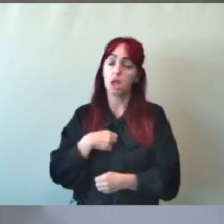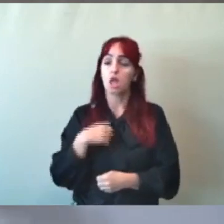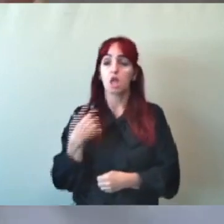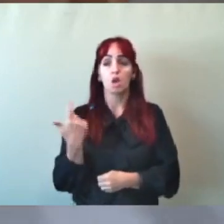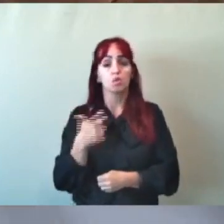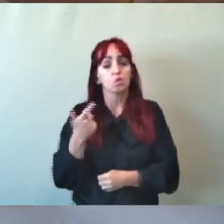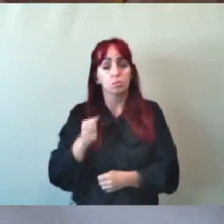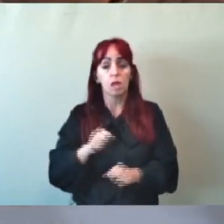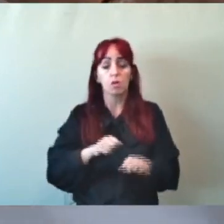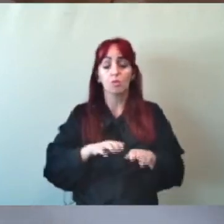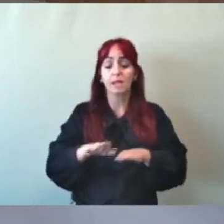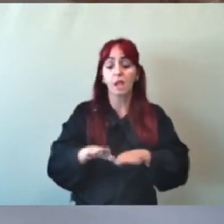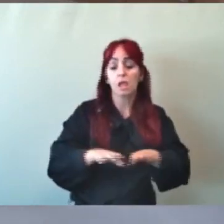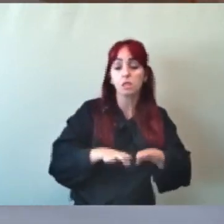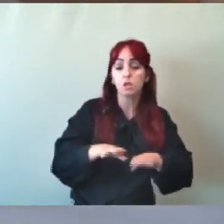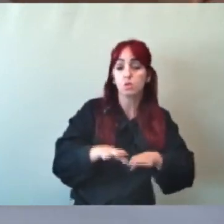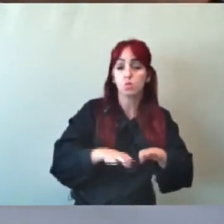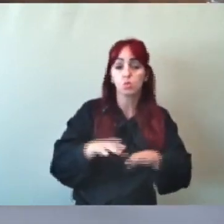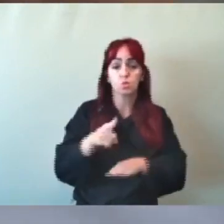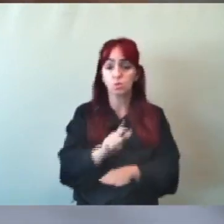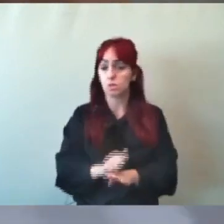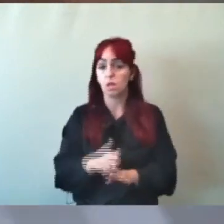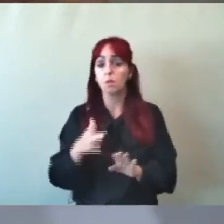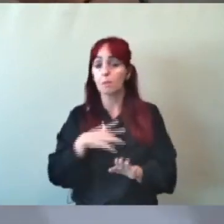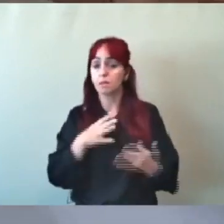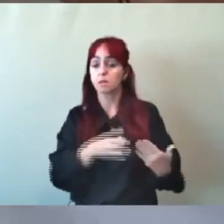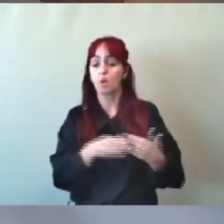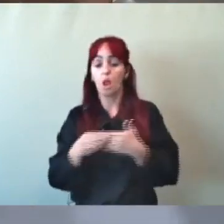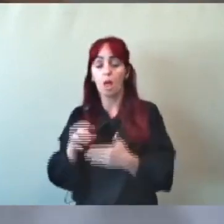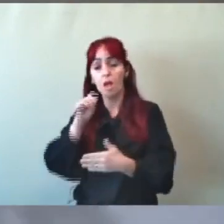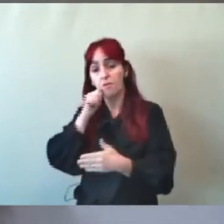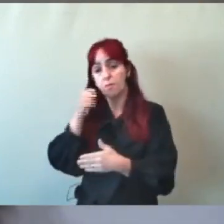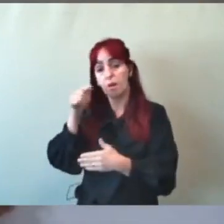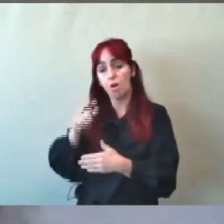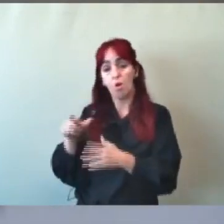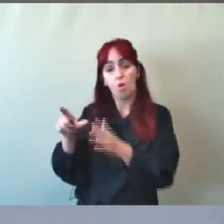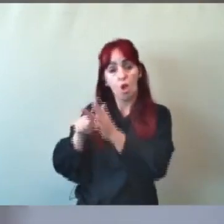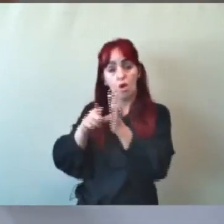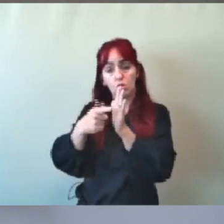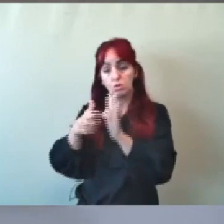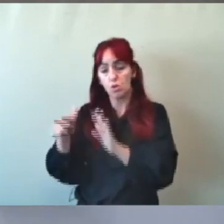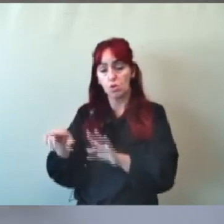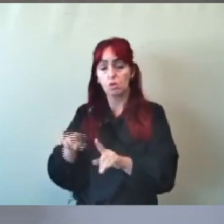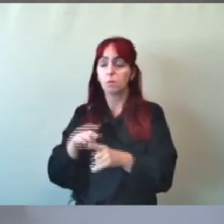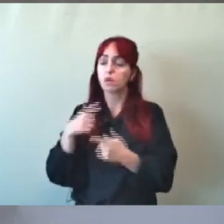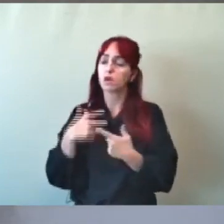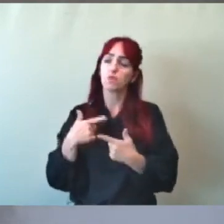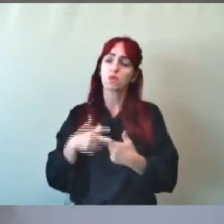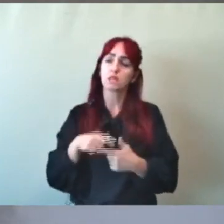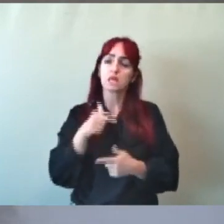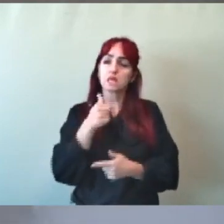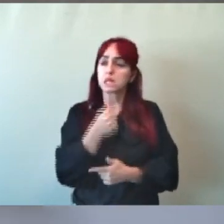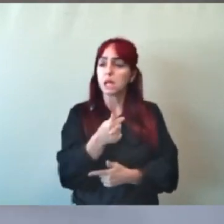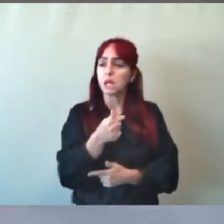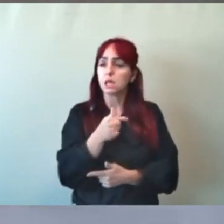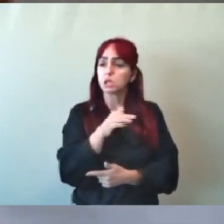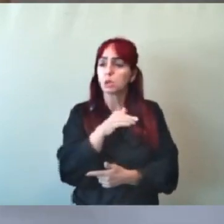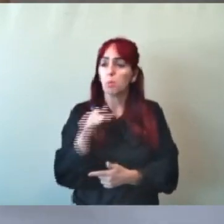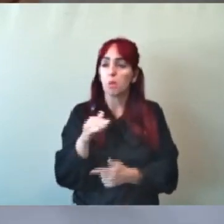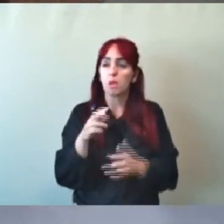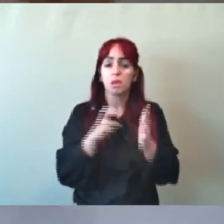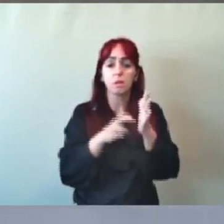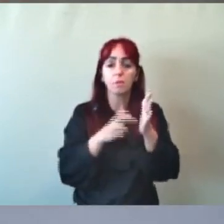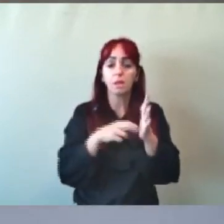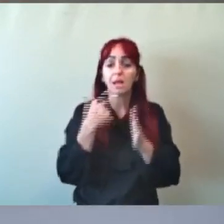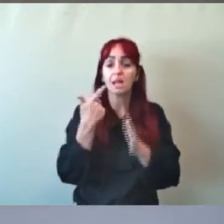entrega. Então, quando você sai ali 6:30 da manhã, 7 horas da manhã, você não tem trânsito na Avenida Abílio Machado. Você vai